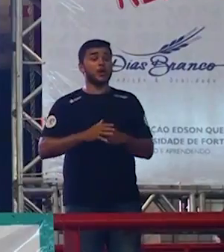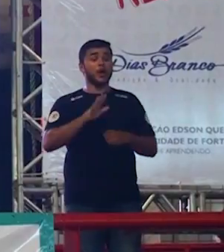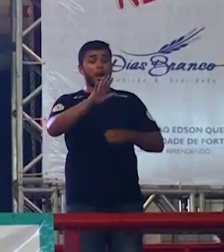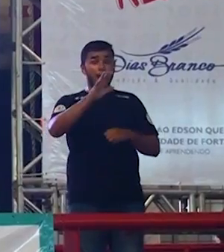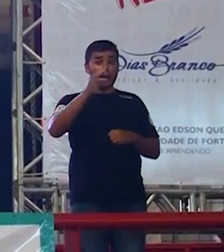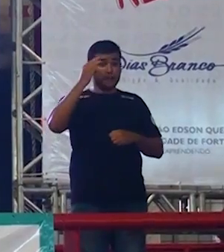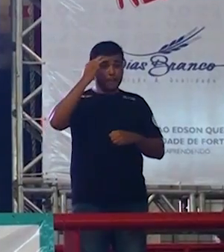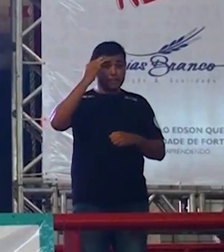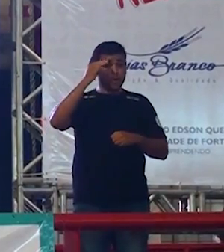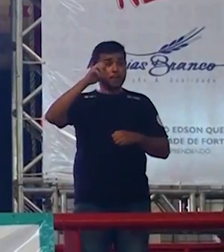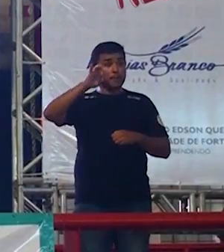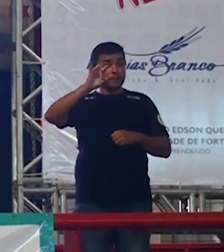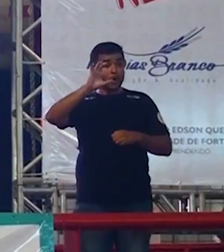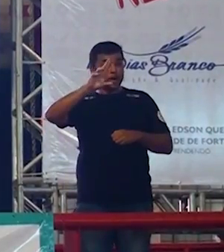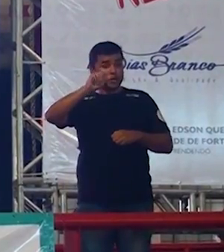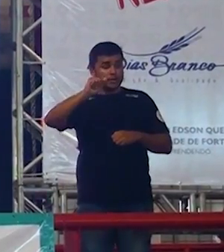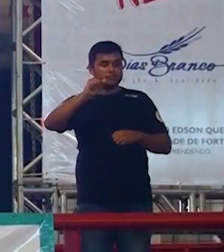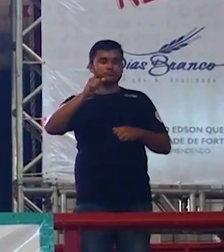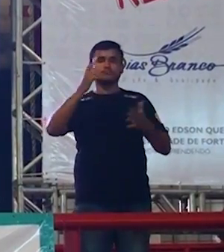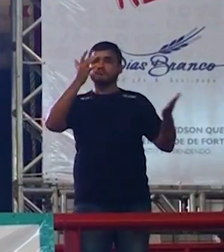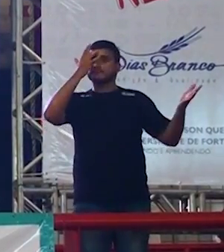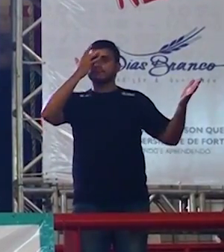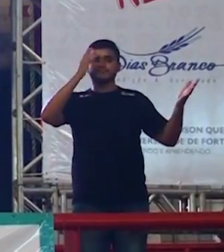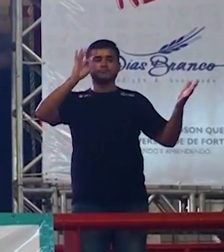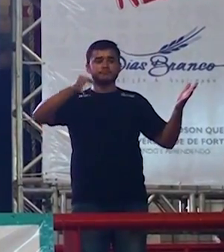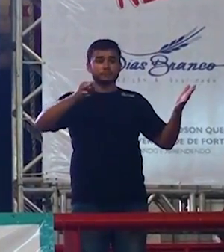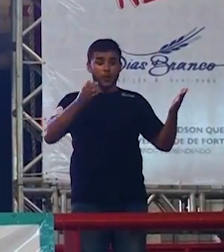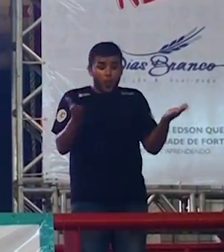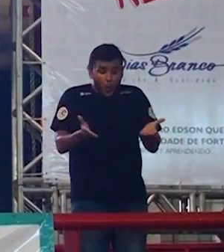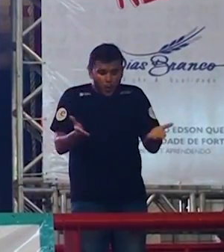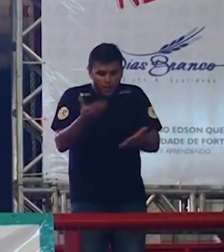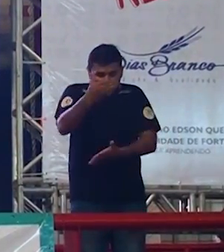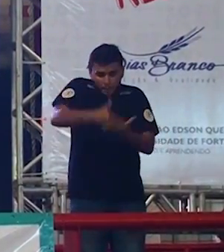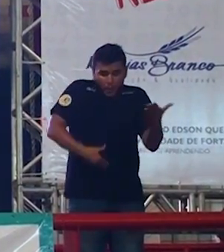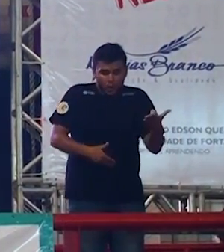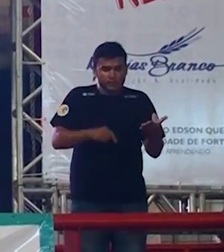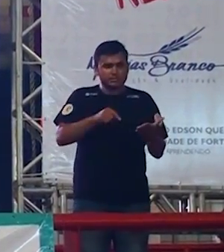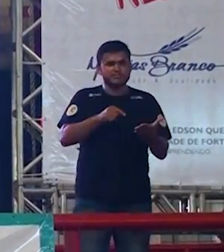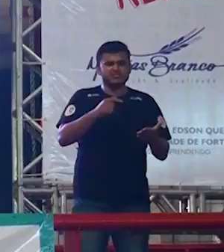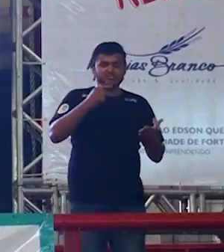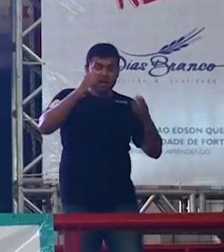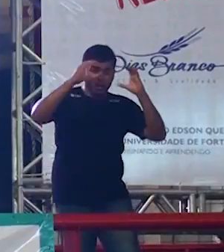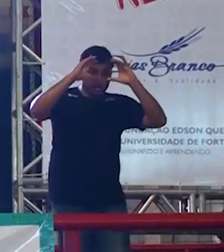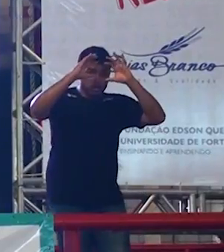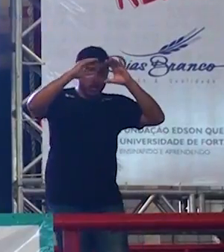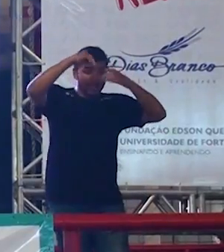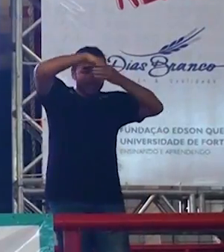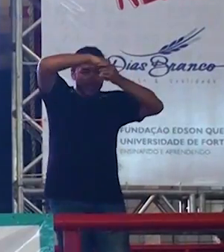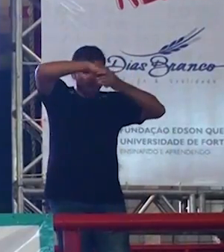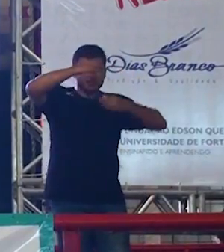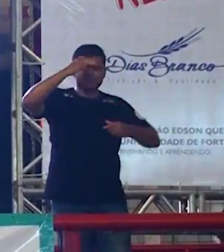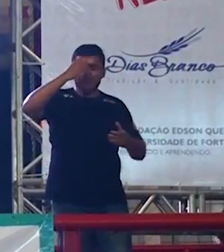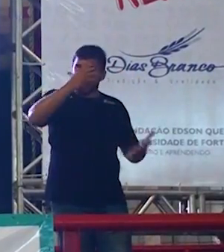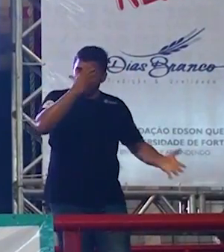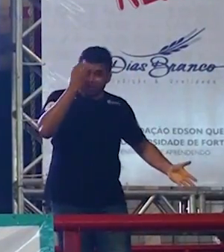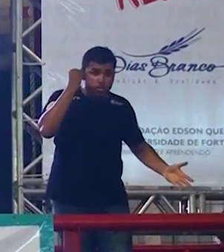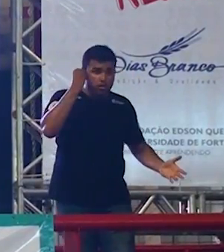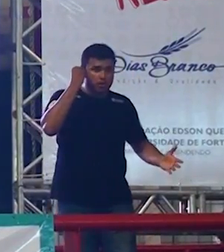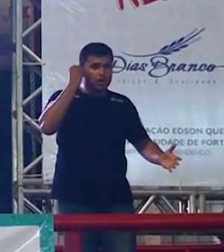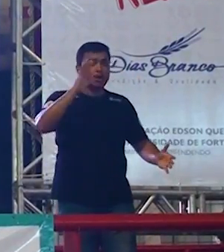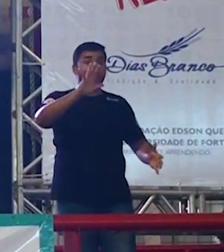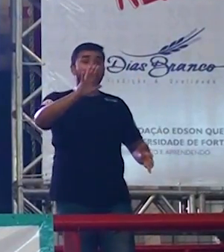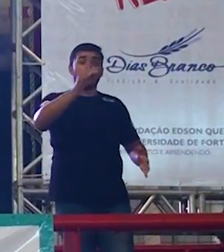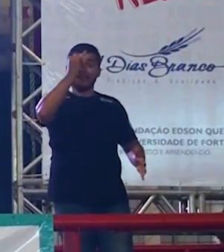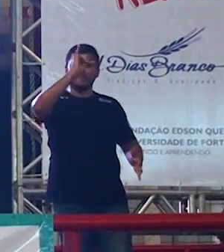curto prazo é aquela coisa, faz a prova hoje, tem que ser logo, porque senão você já esquece quase tudo,